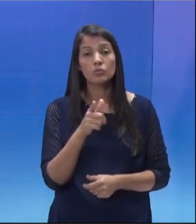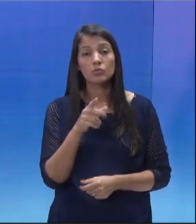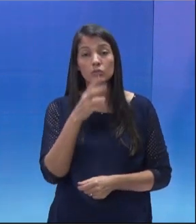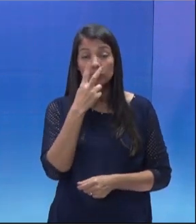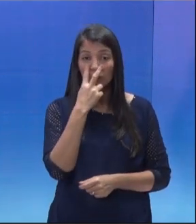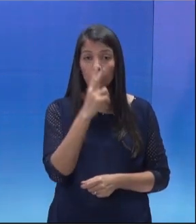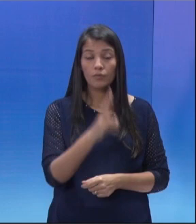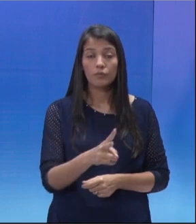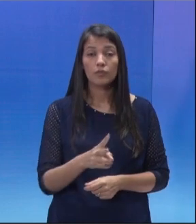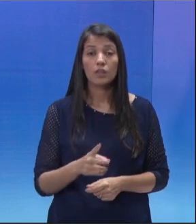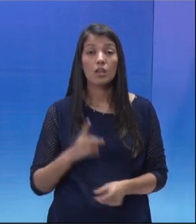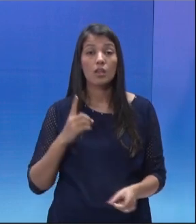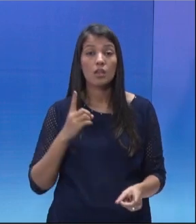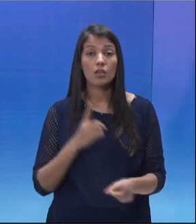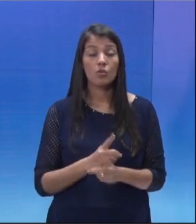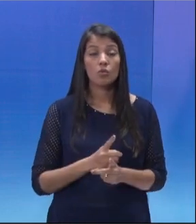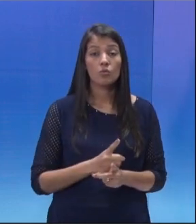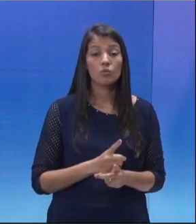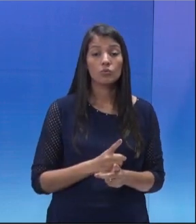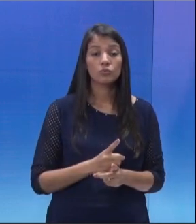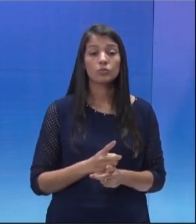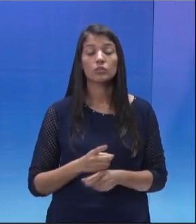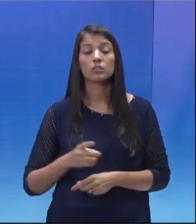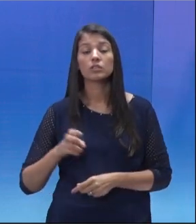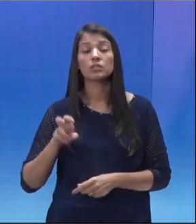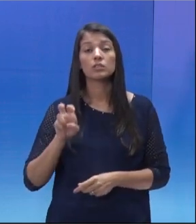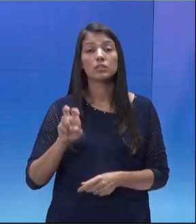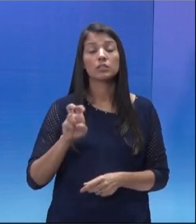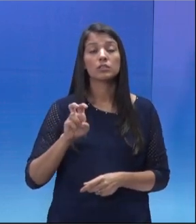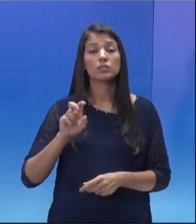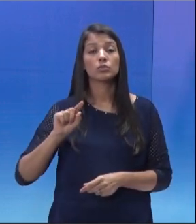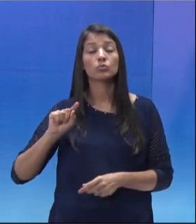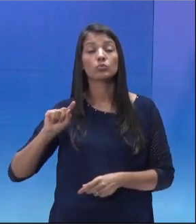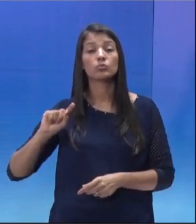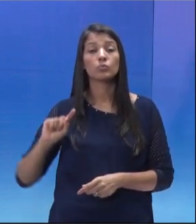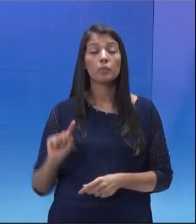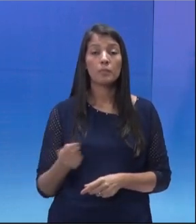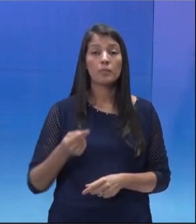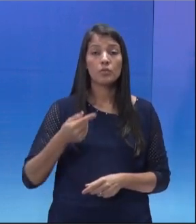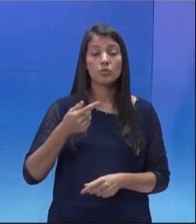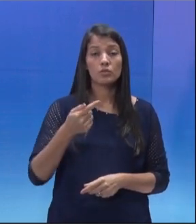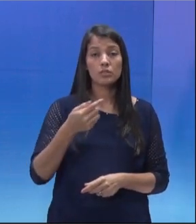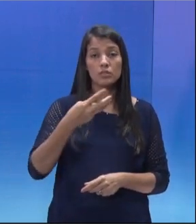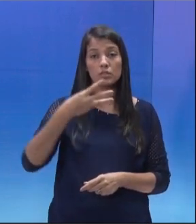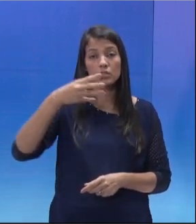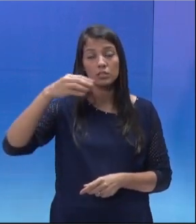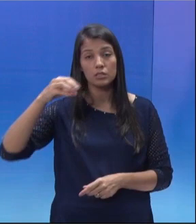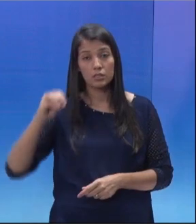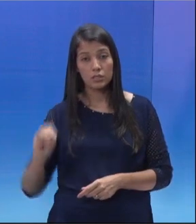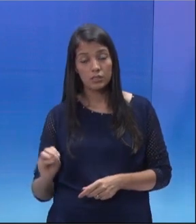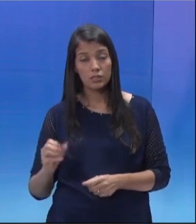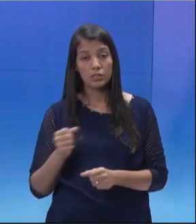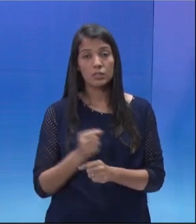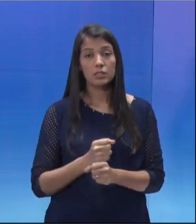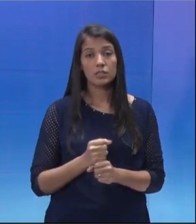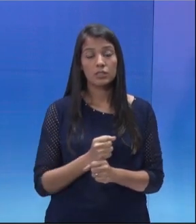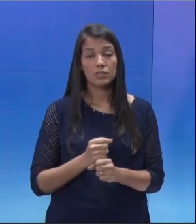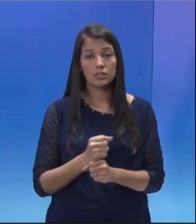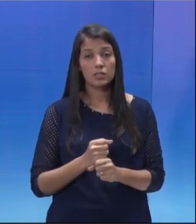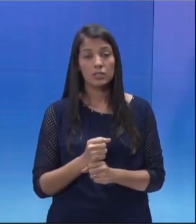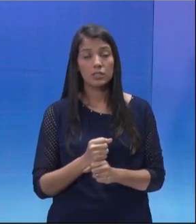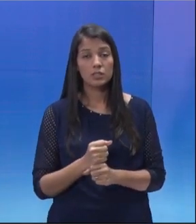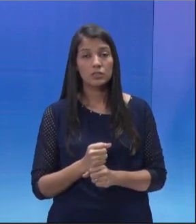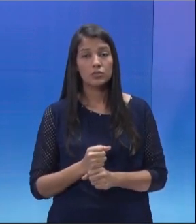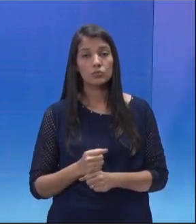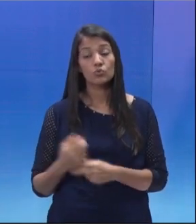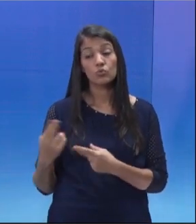beta para o fóssil encontrado. Percebam que nós usamos para sair de 27 mil emissões